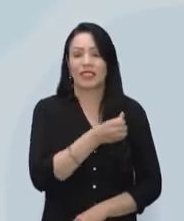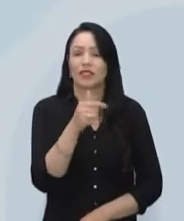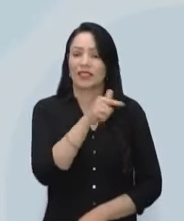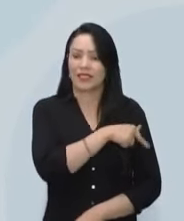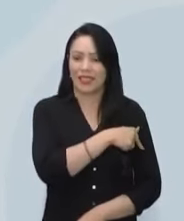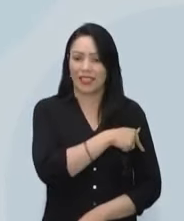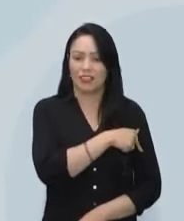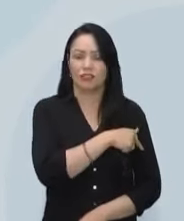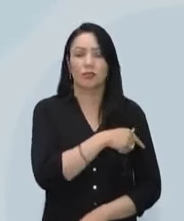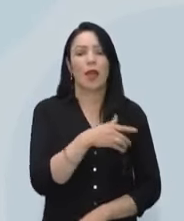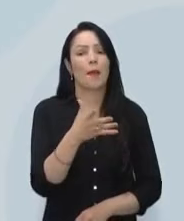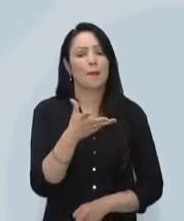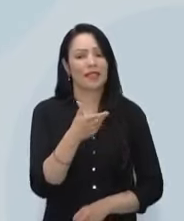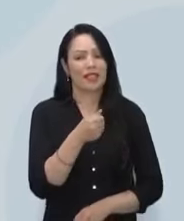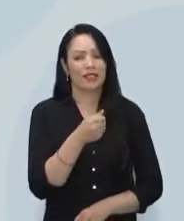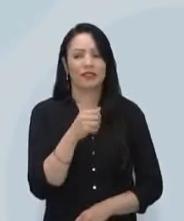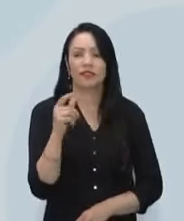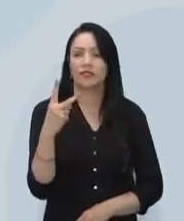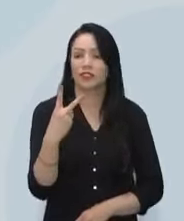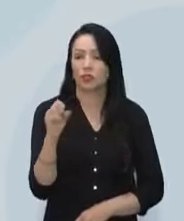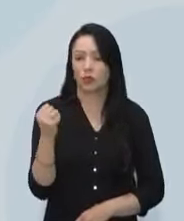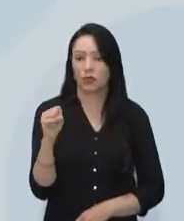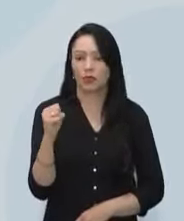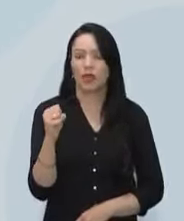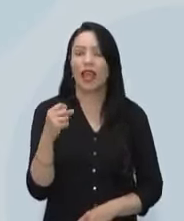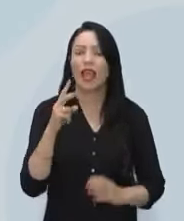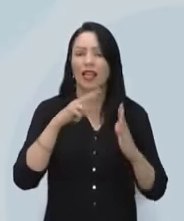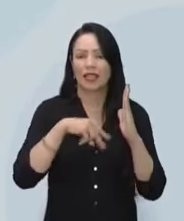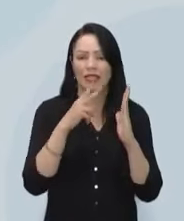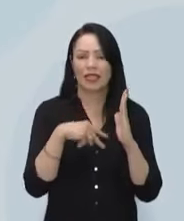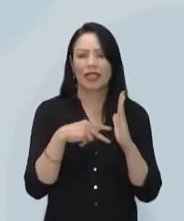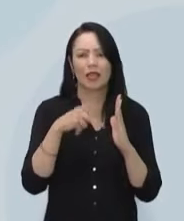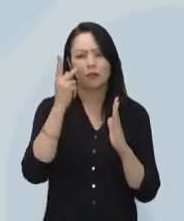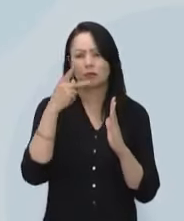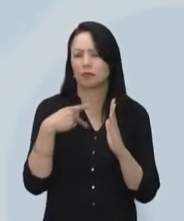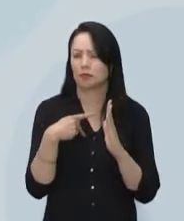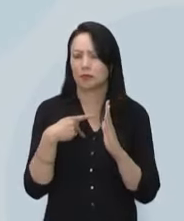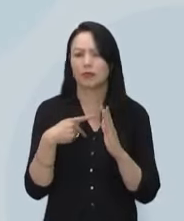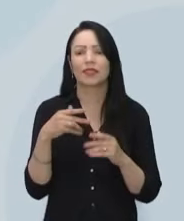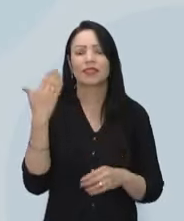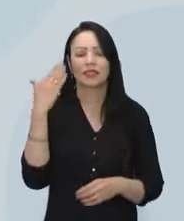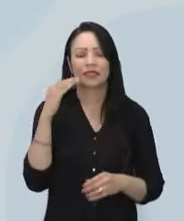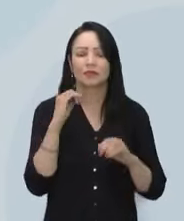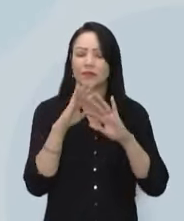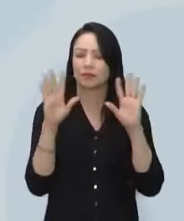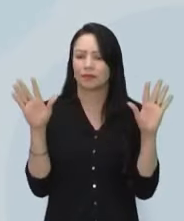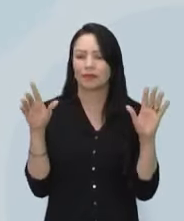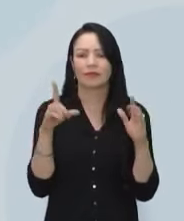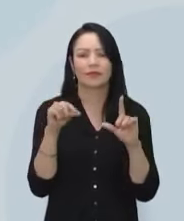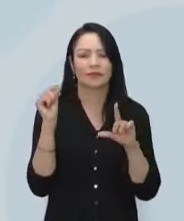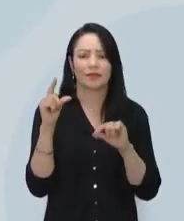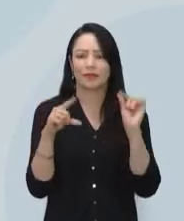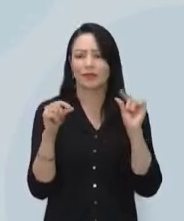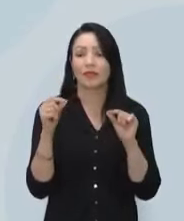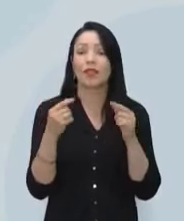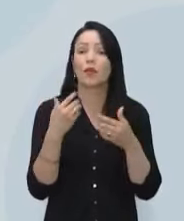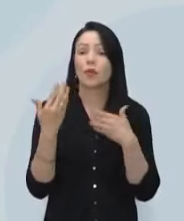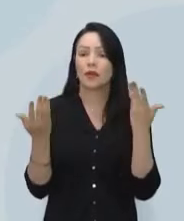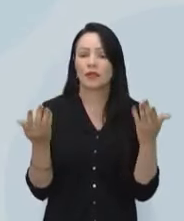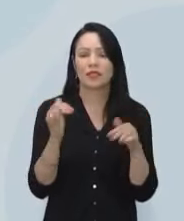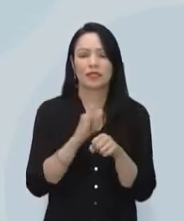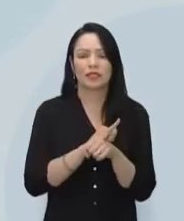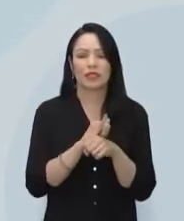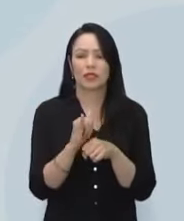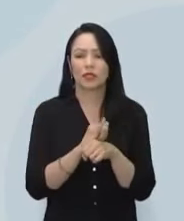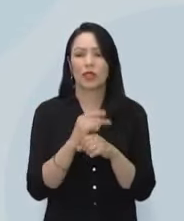habilidade 28. A descrição de habilidade é essa, ó, ler de forma autônoma e compreender, selecionando procedimentos e